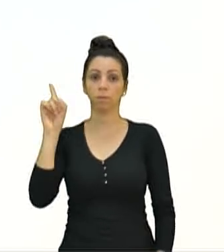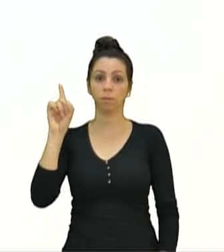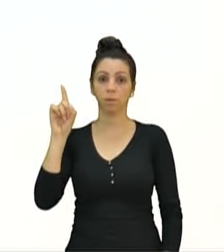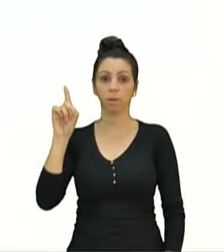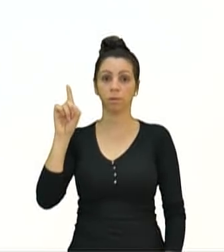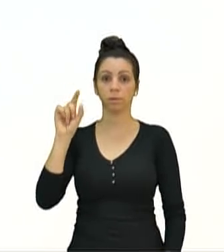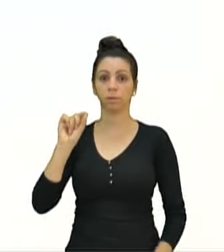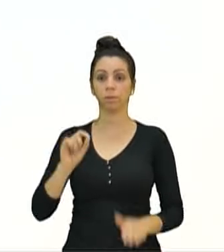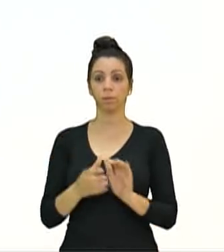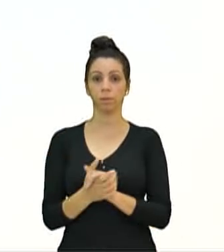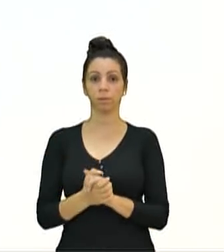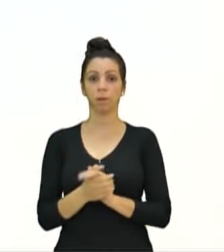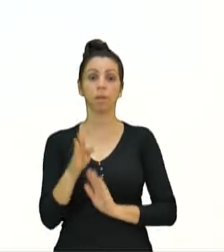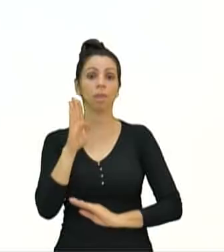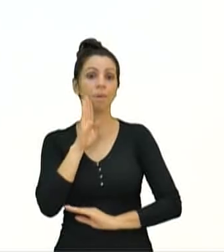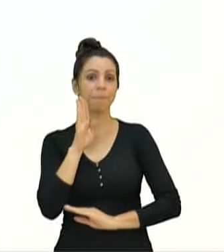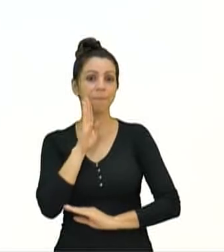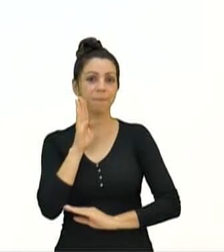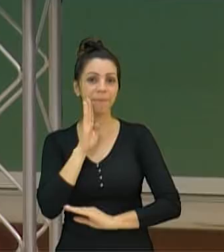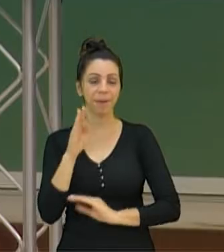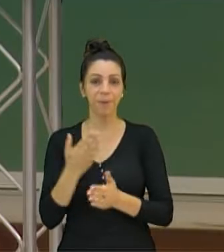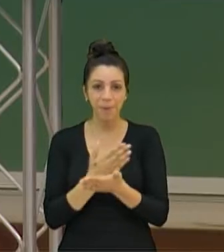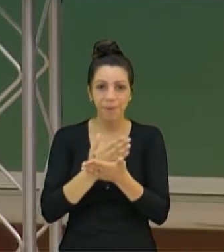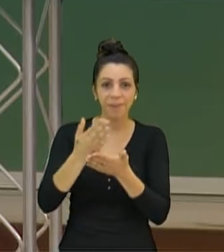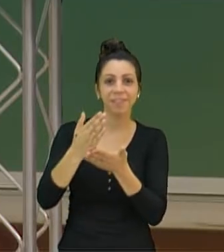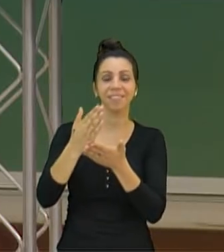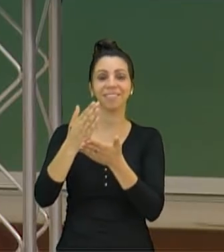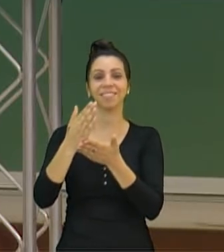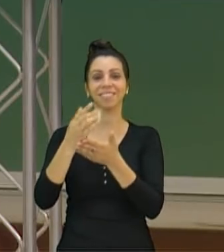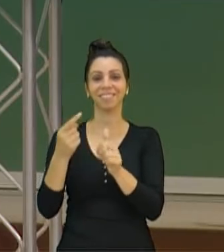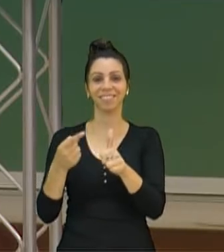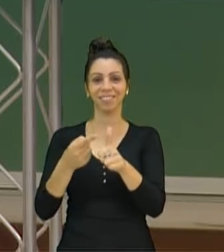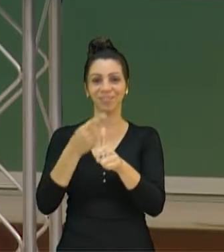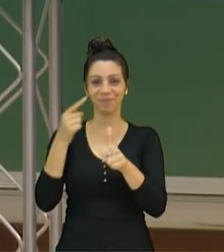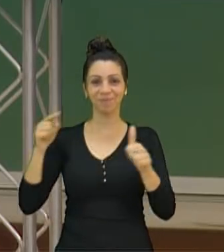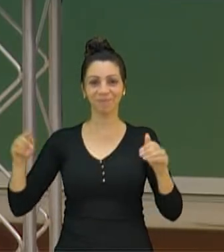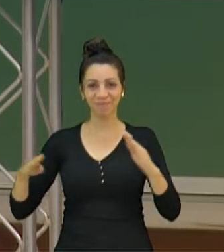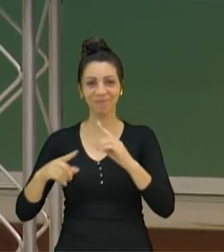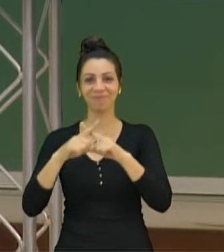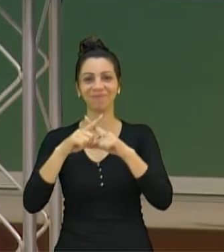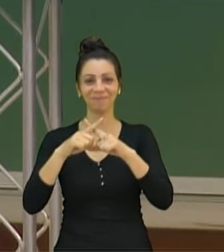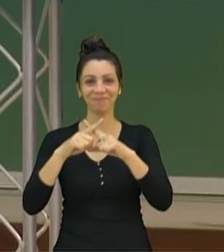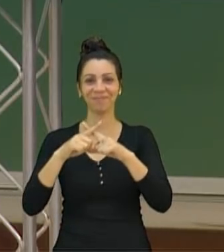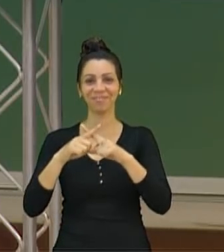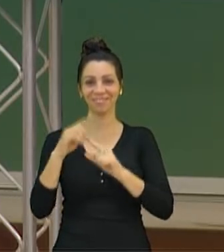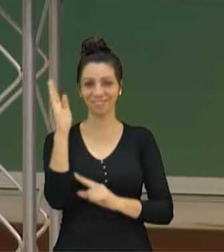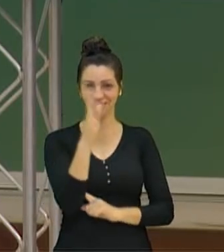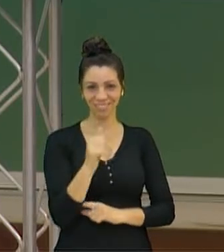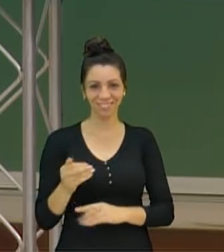que foi a primeira edição dos Jogos Olímpicos que o